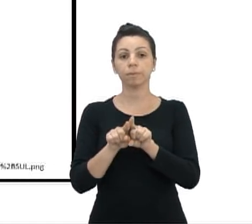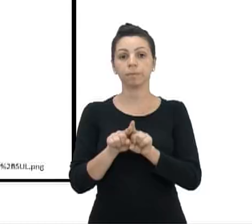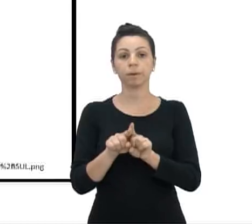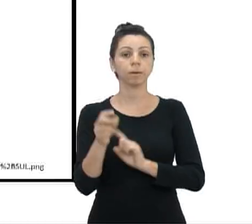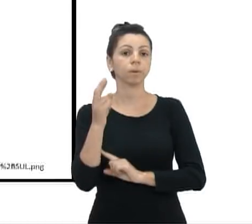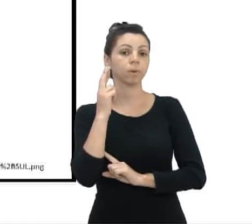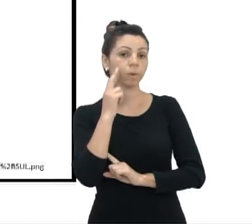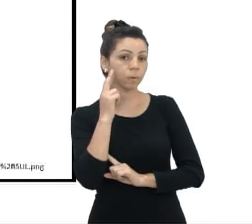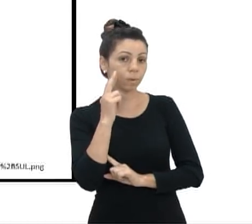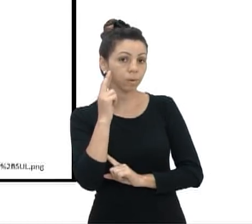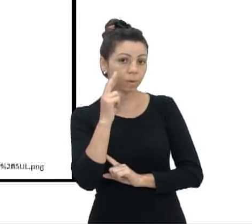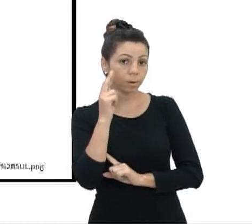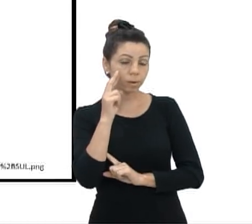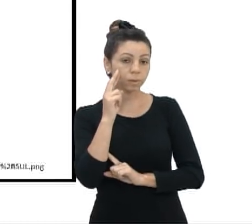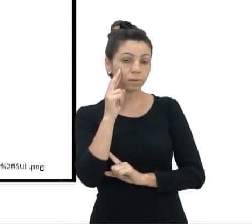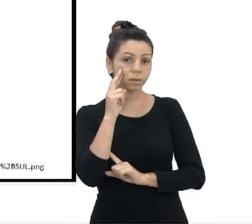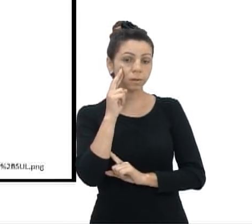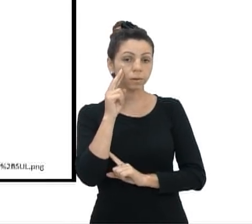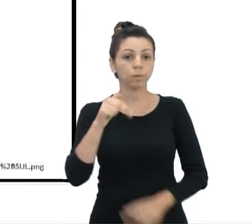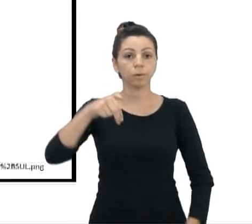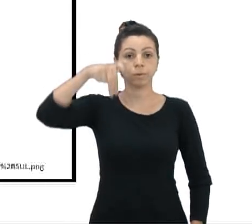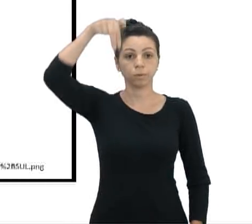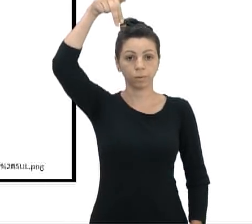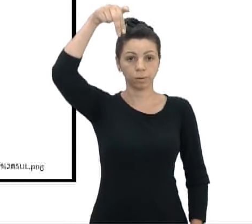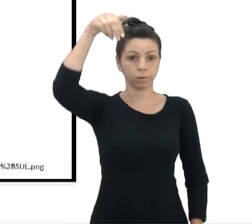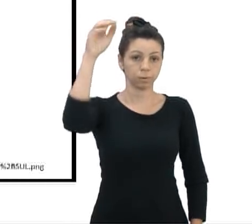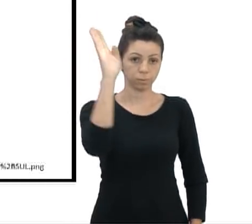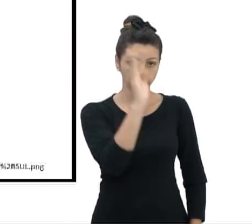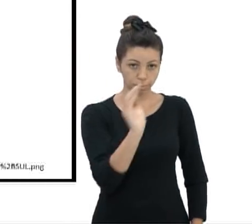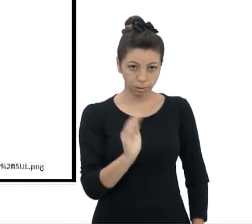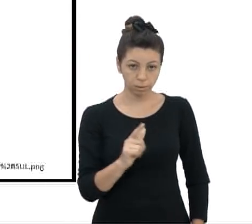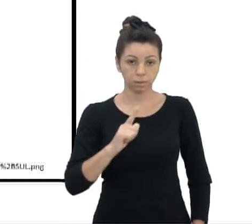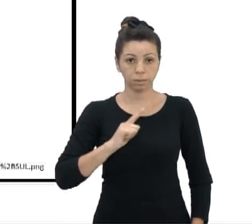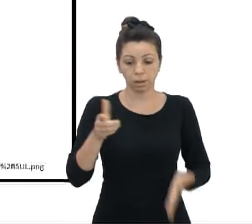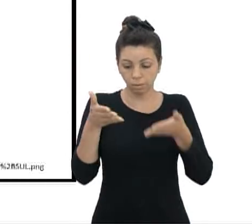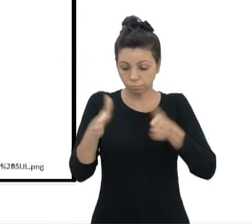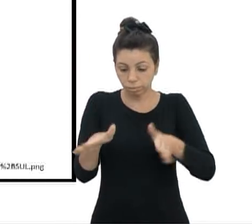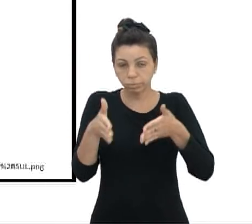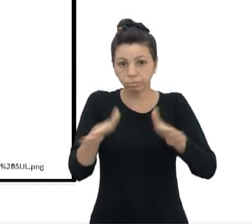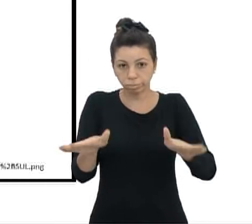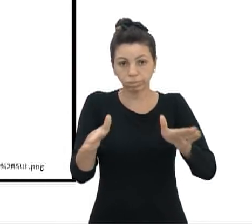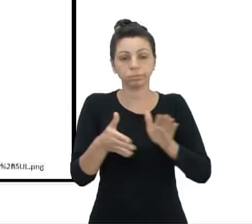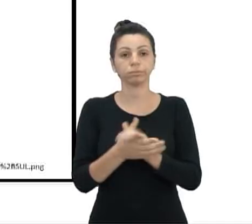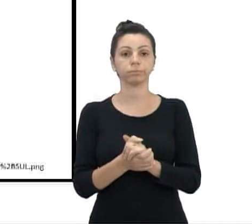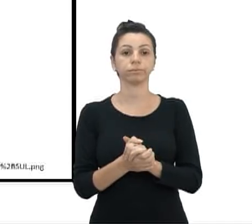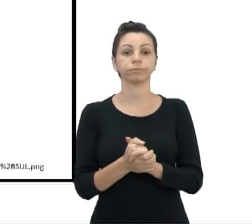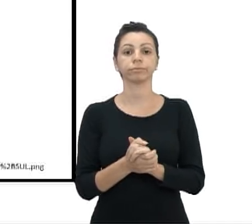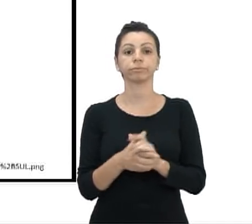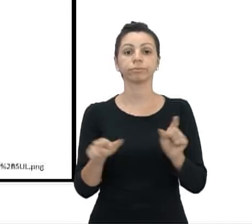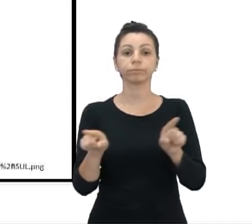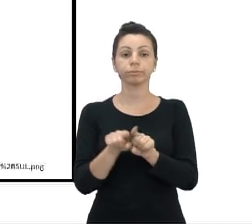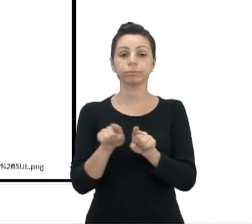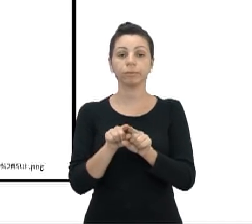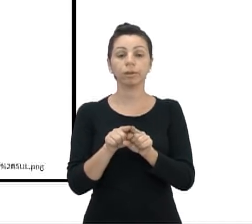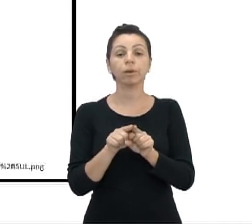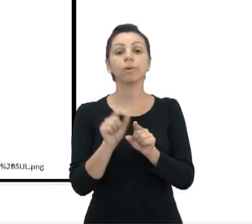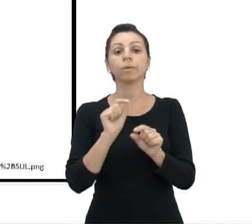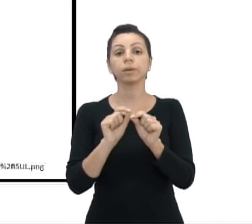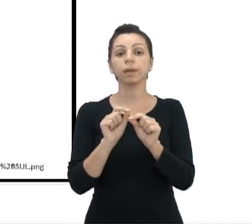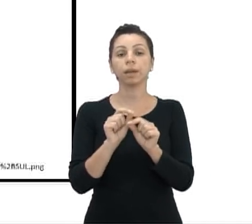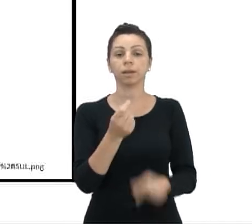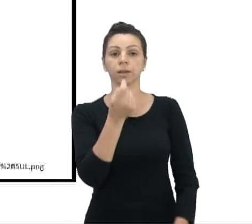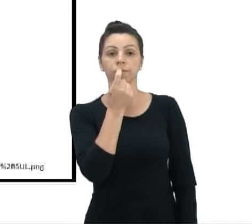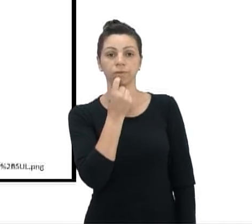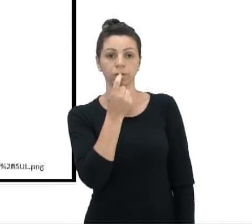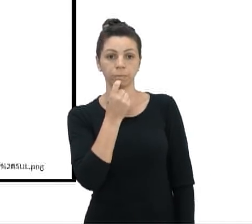na parte norte do Brasil, nós temos ali as Guianas. Depois nós vamos encontrar em vermelho a